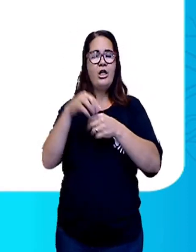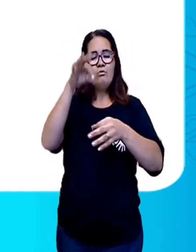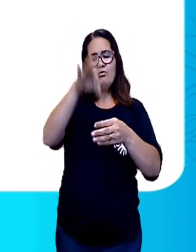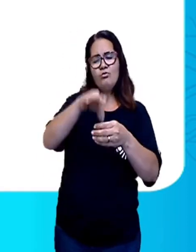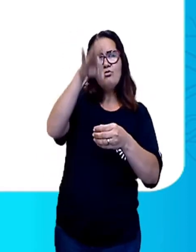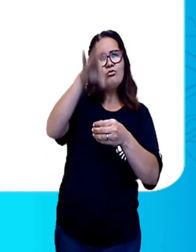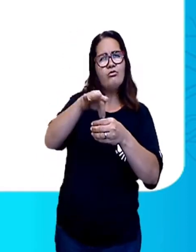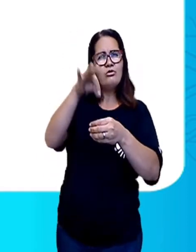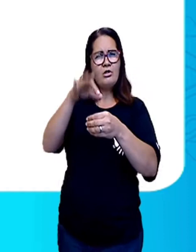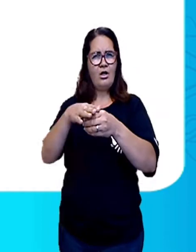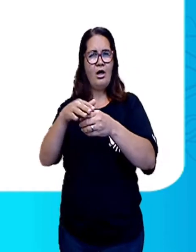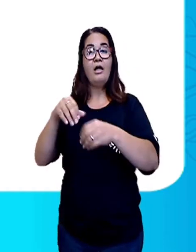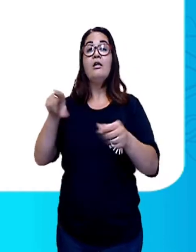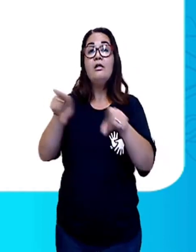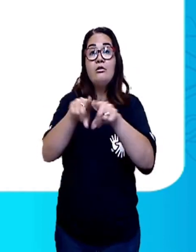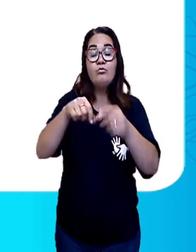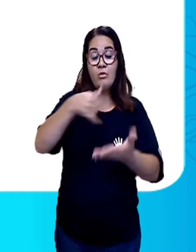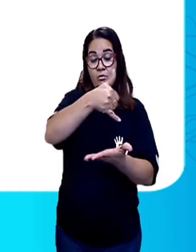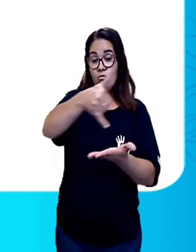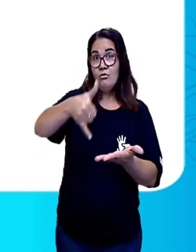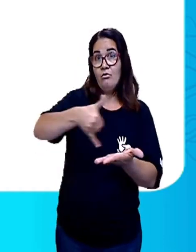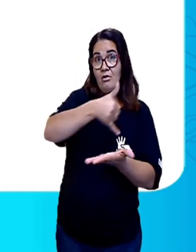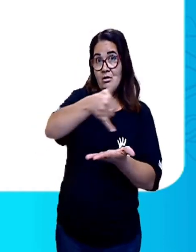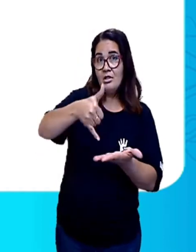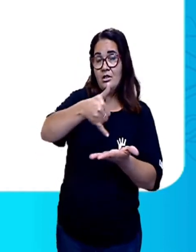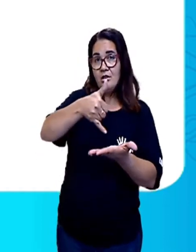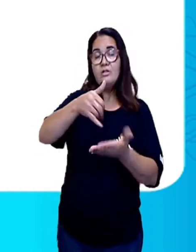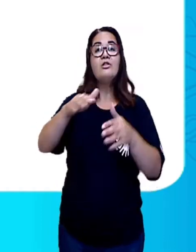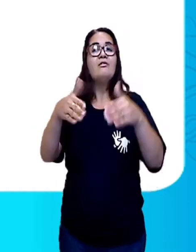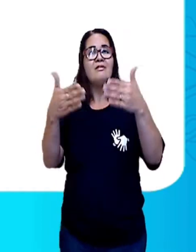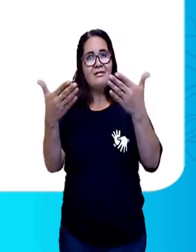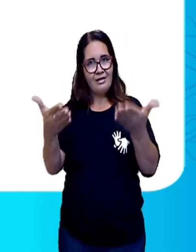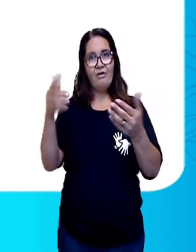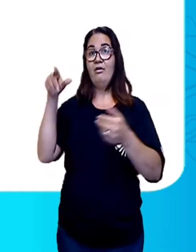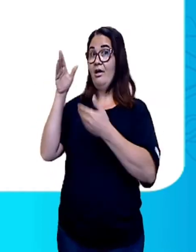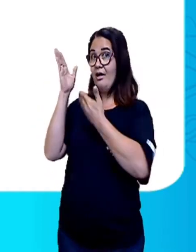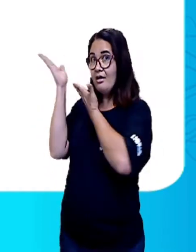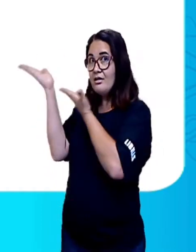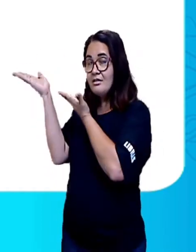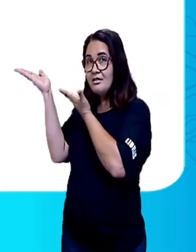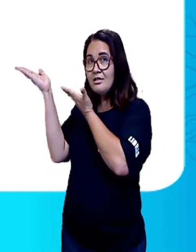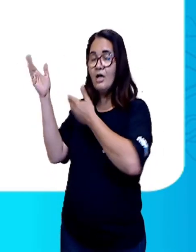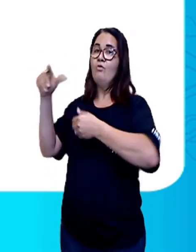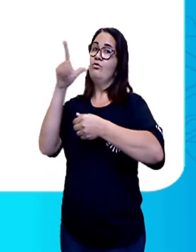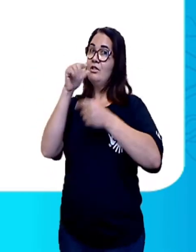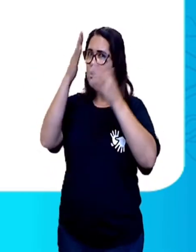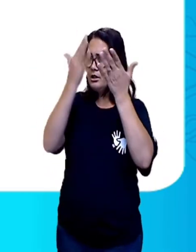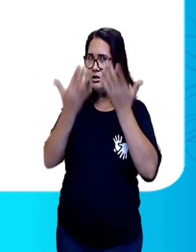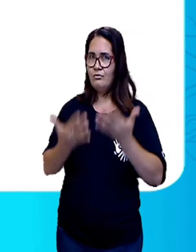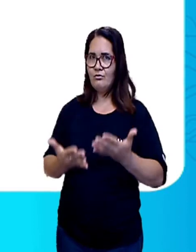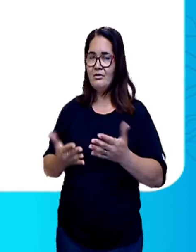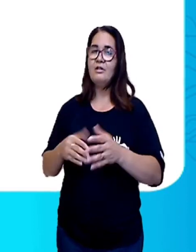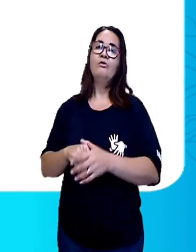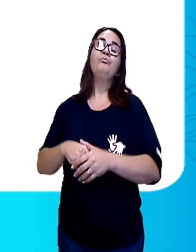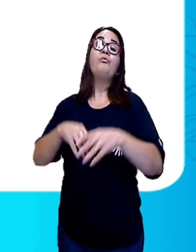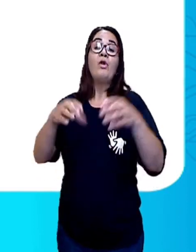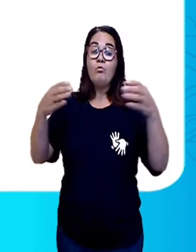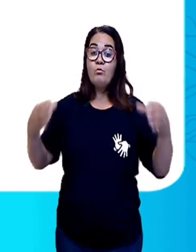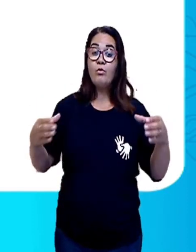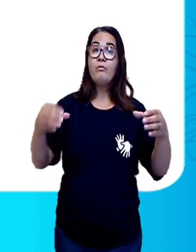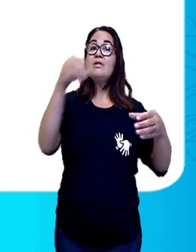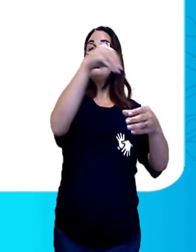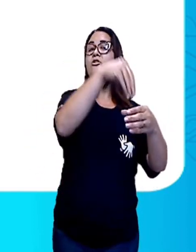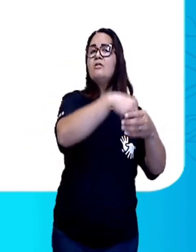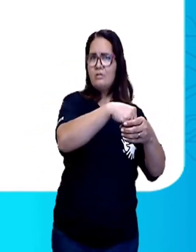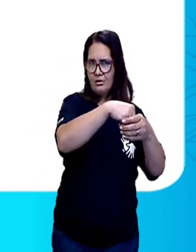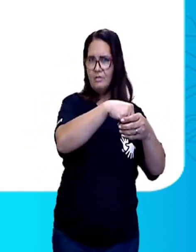azeite. Esses elementos, eles são medidos pela capacidade. Vamos ver o conceito do